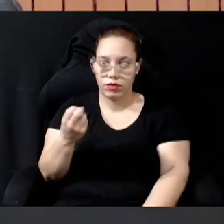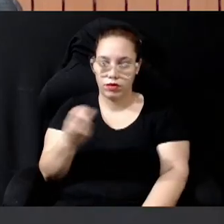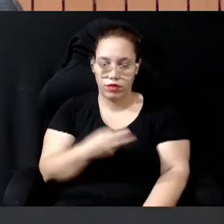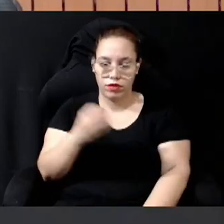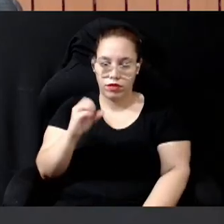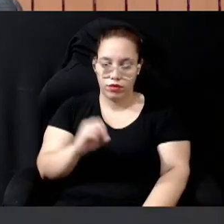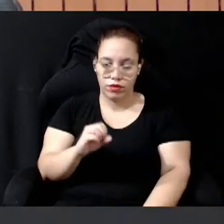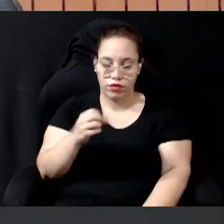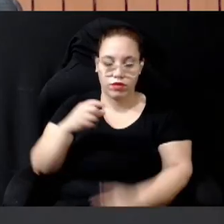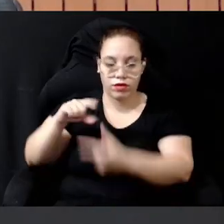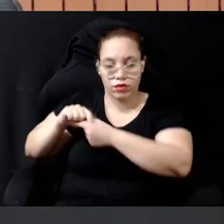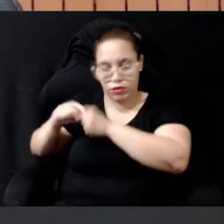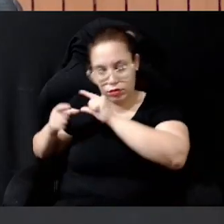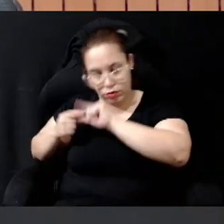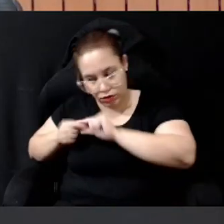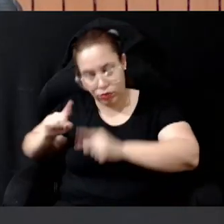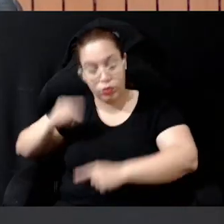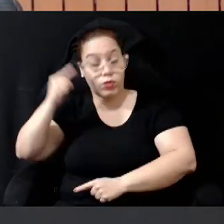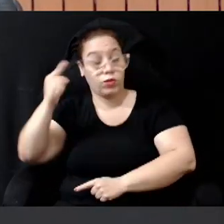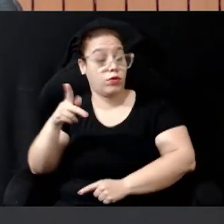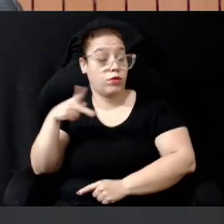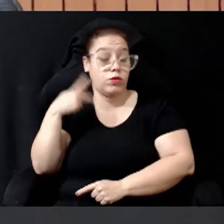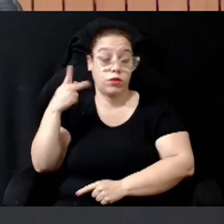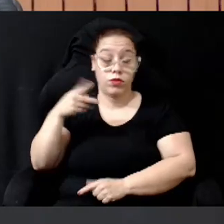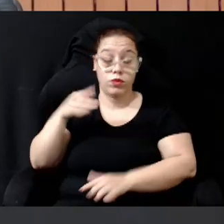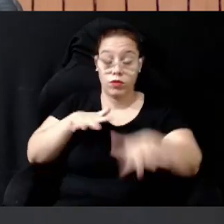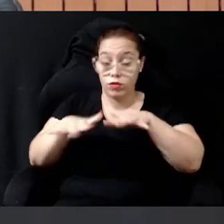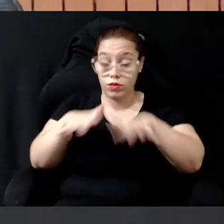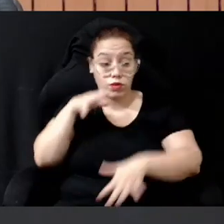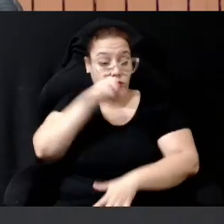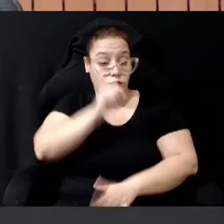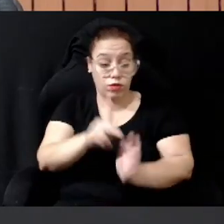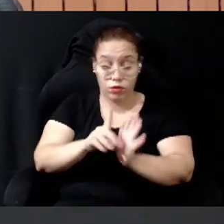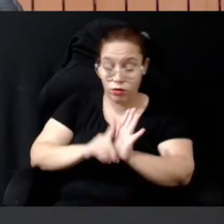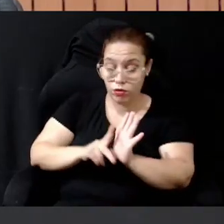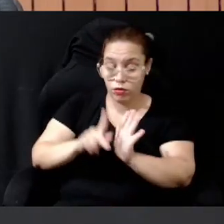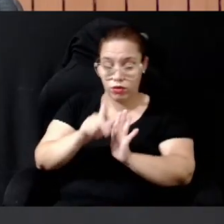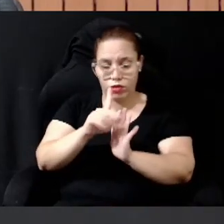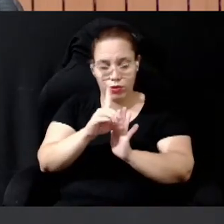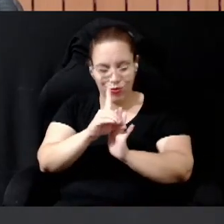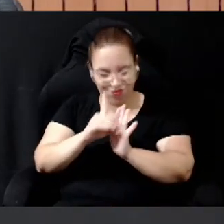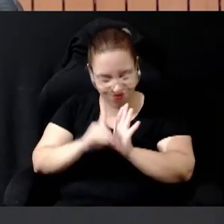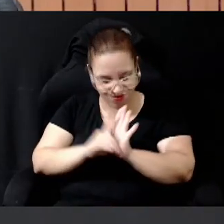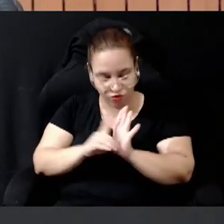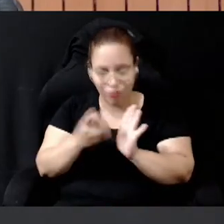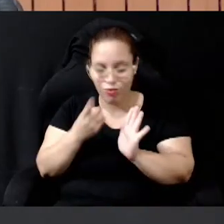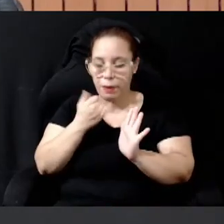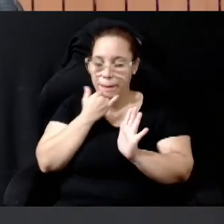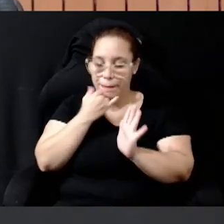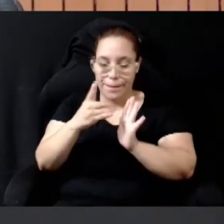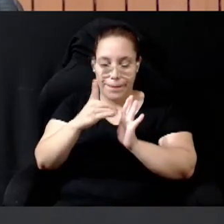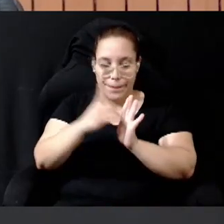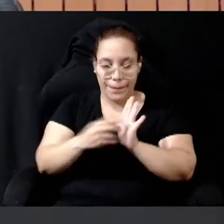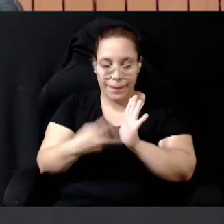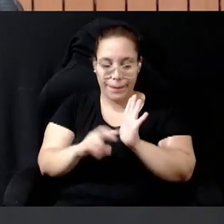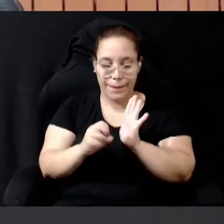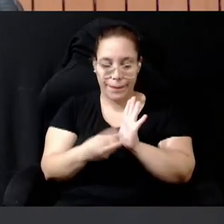Major Jaime e outros vereadores que requer a tramitação em regime de urgência do projeto de decreto legislativo 233/2024,